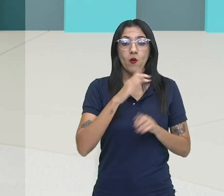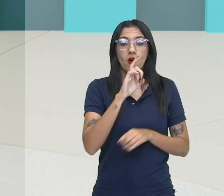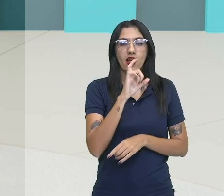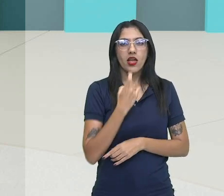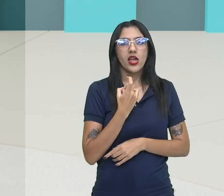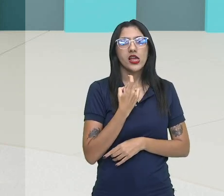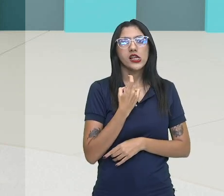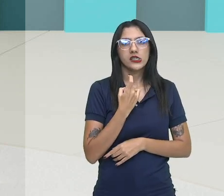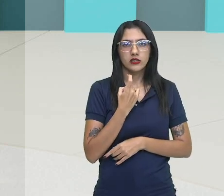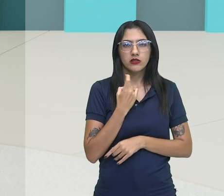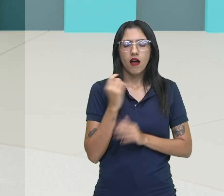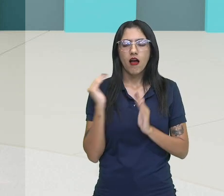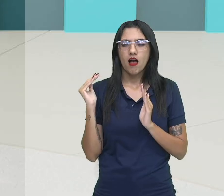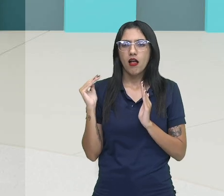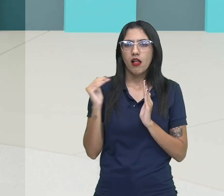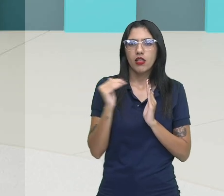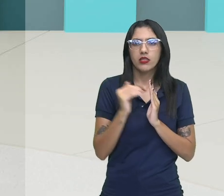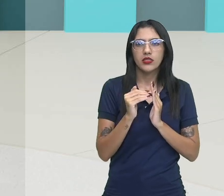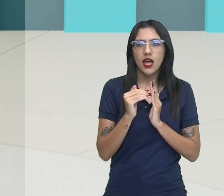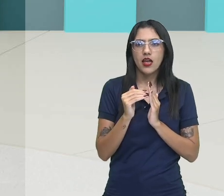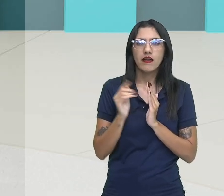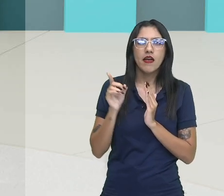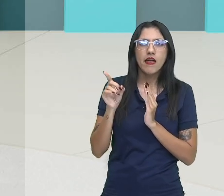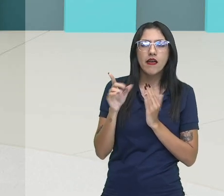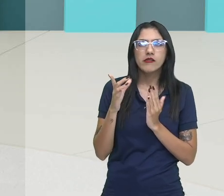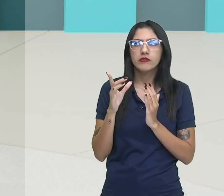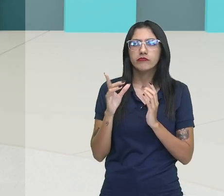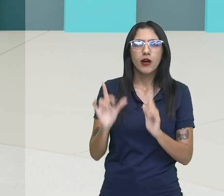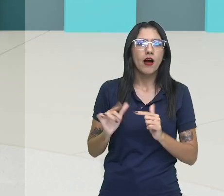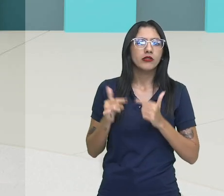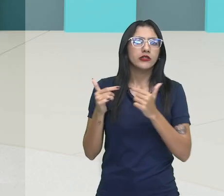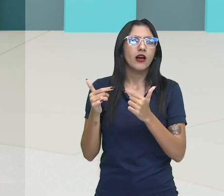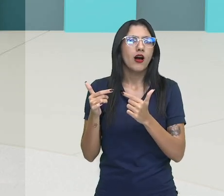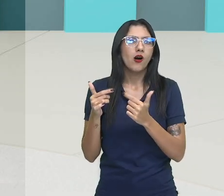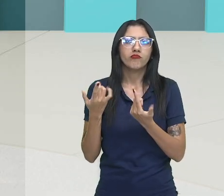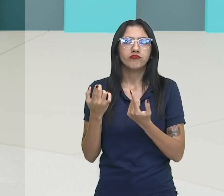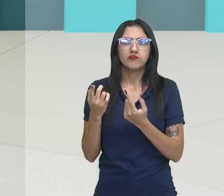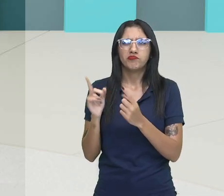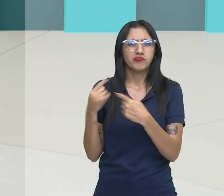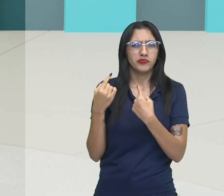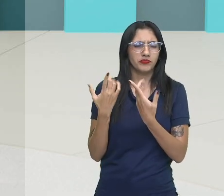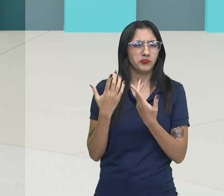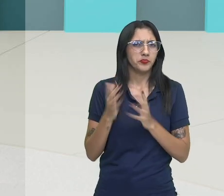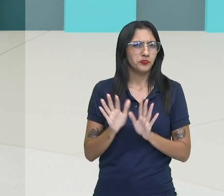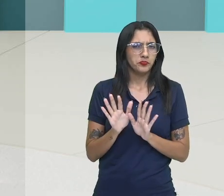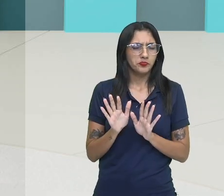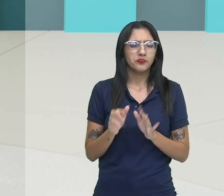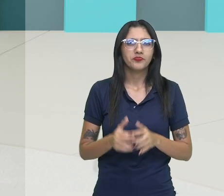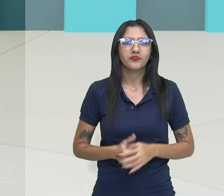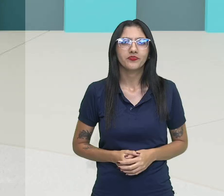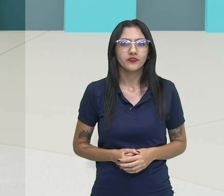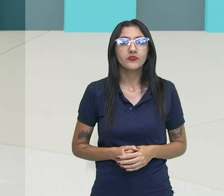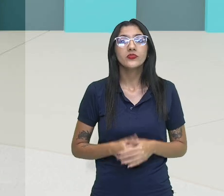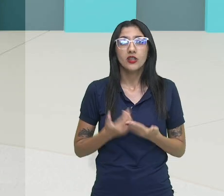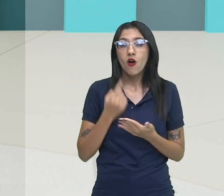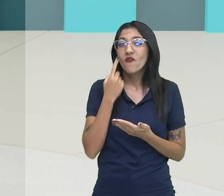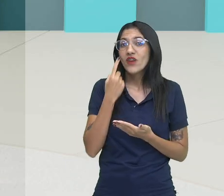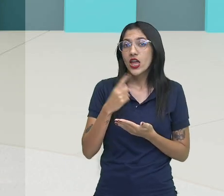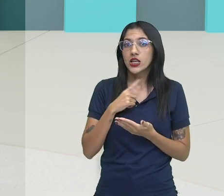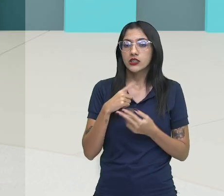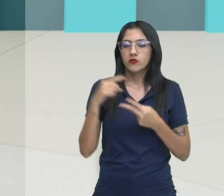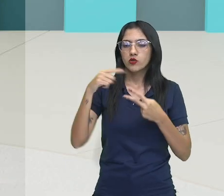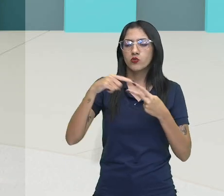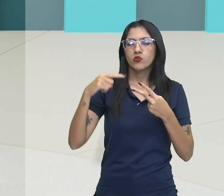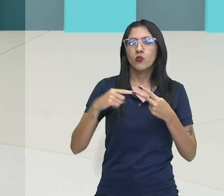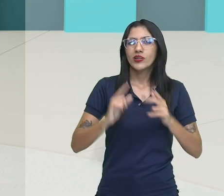ex-namorado até o momento em que ele fez tal situação que eu não posso citar aqui, não é? Então, veja, aconteceram duas